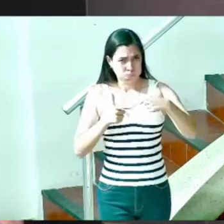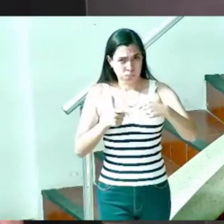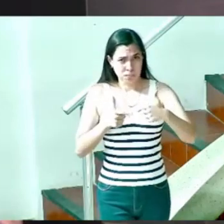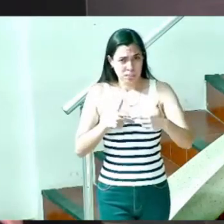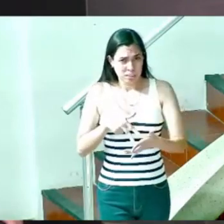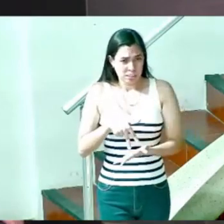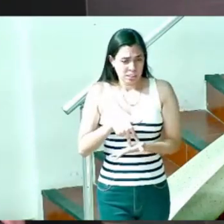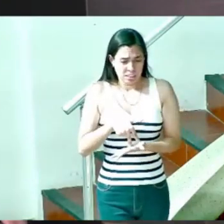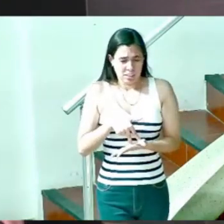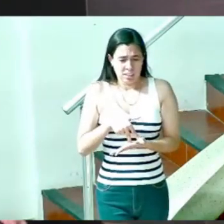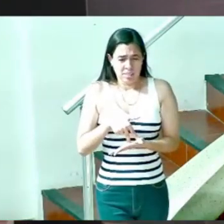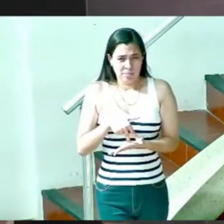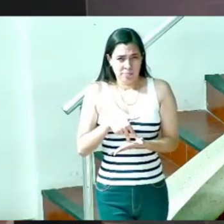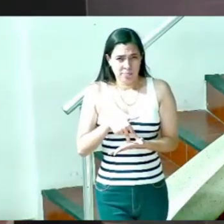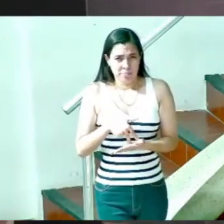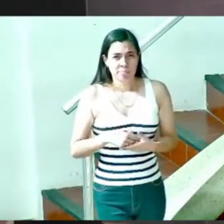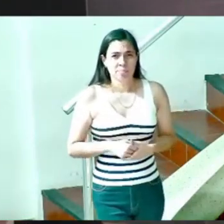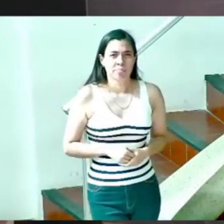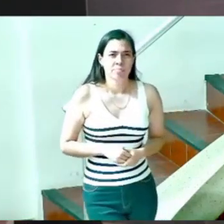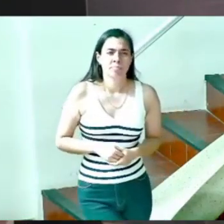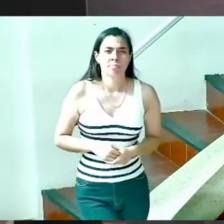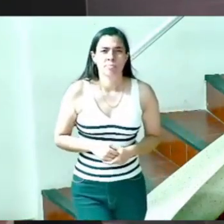nós?